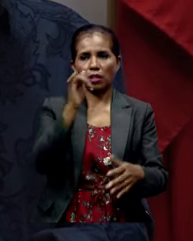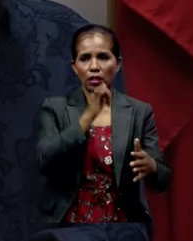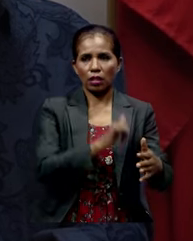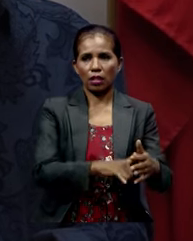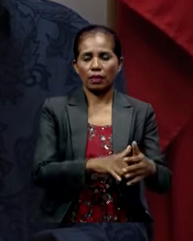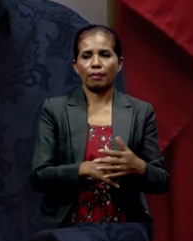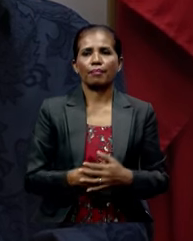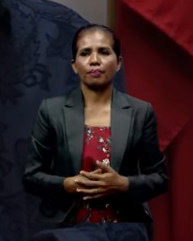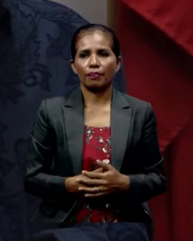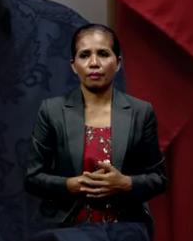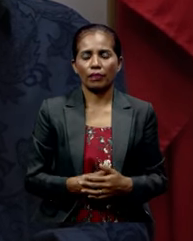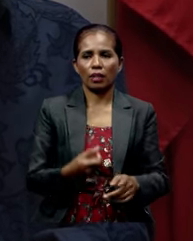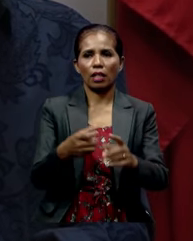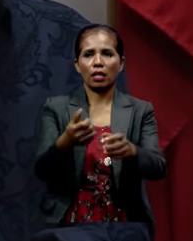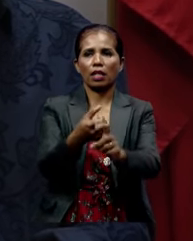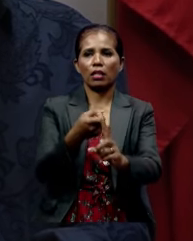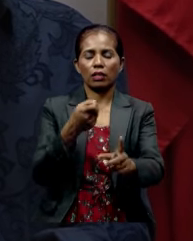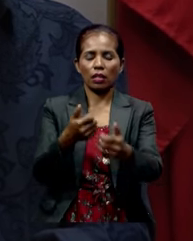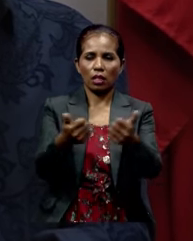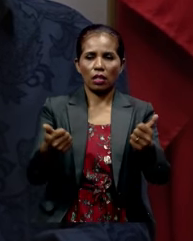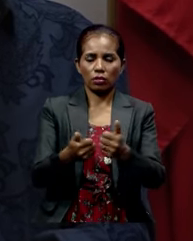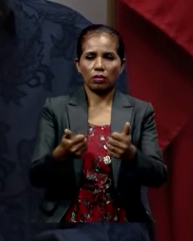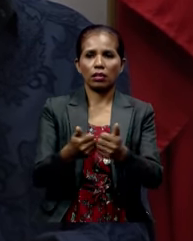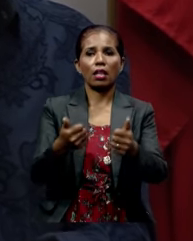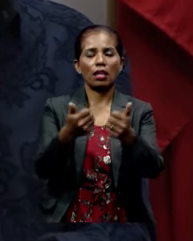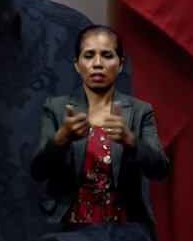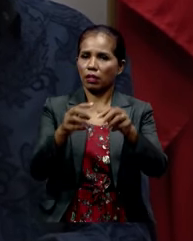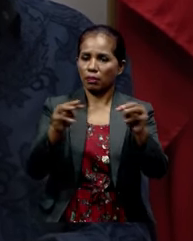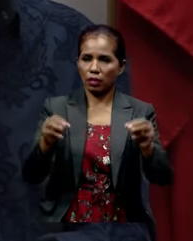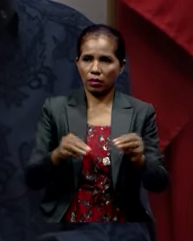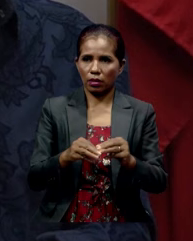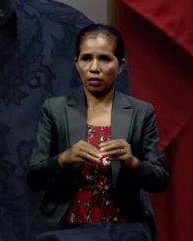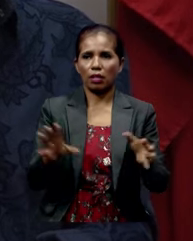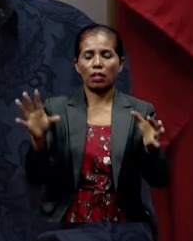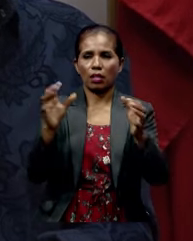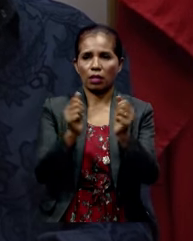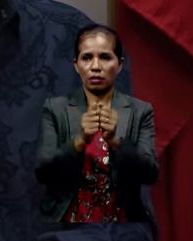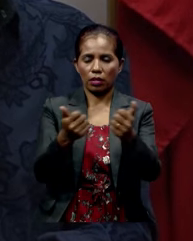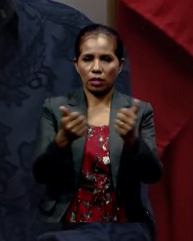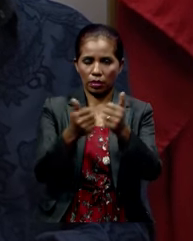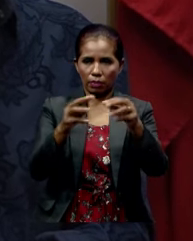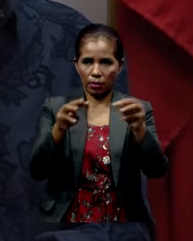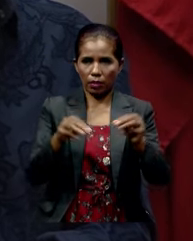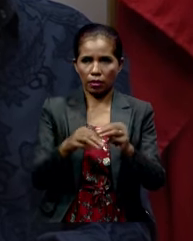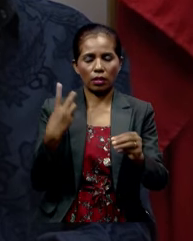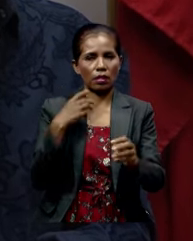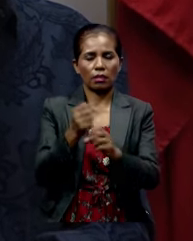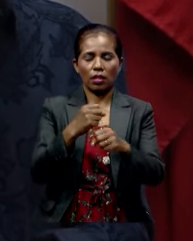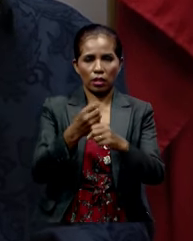saiu-se bem nessa. Saiu-se bem, desvincula ninha relação com a ninha arte marciais. Nem a minha